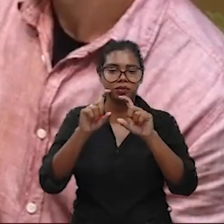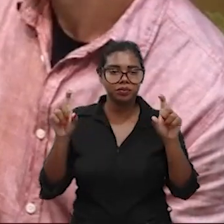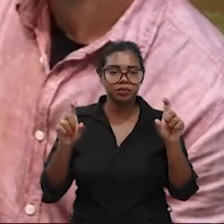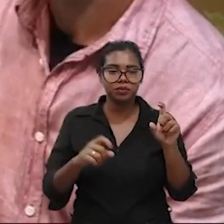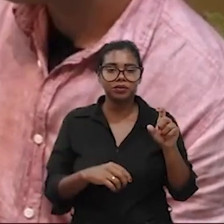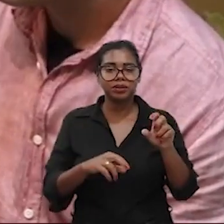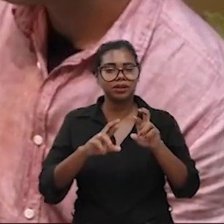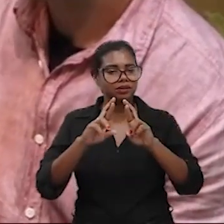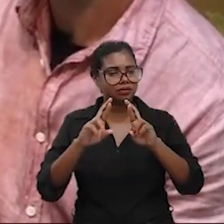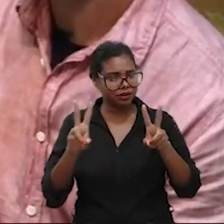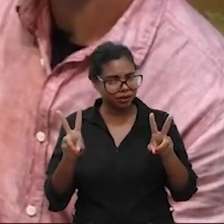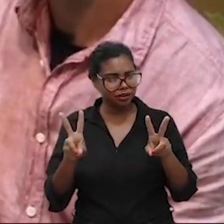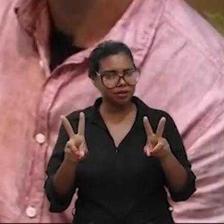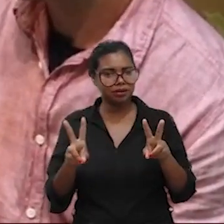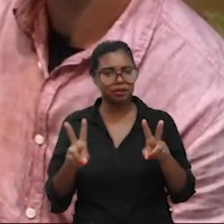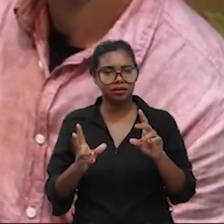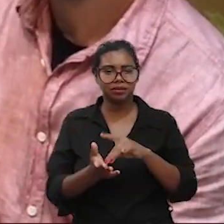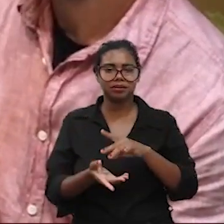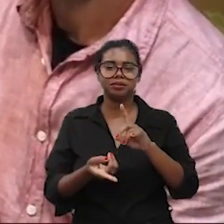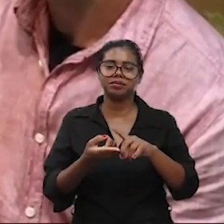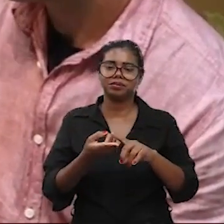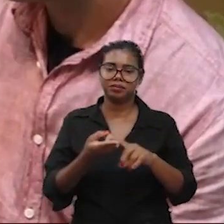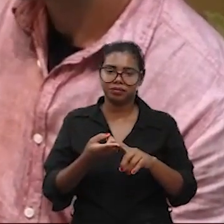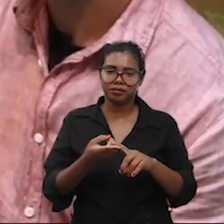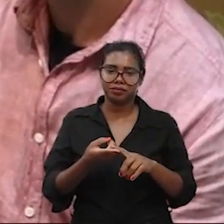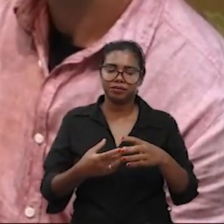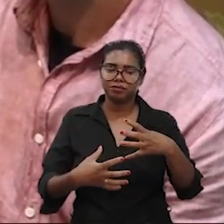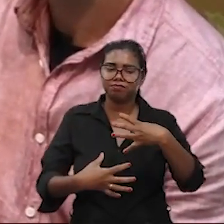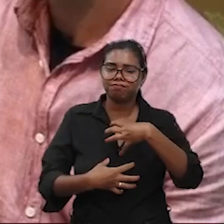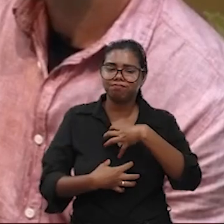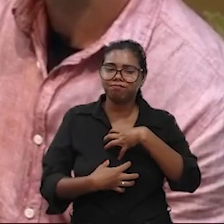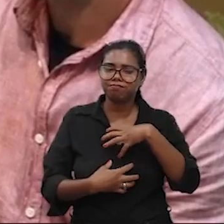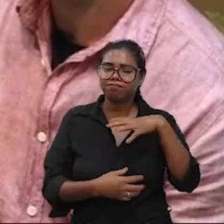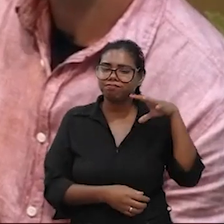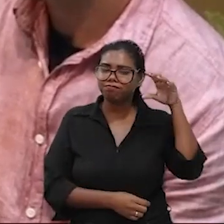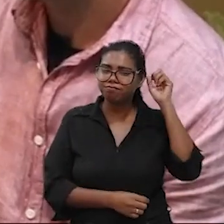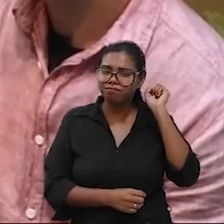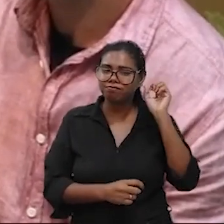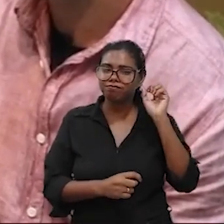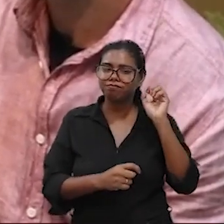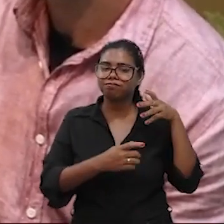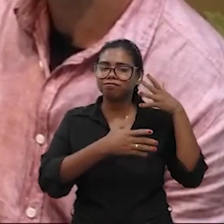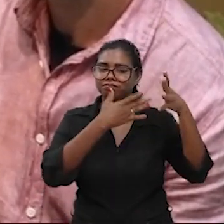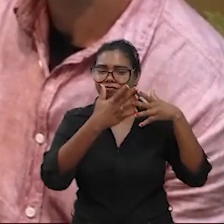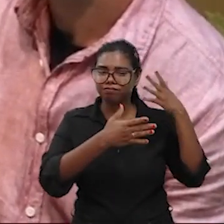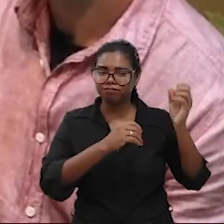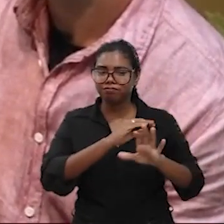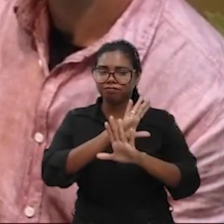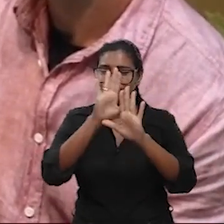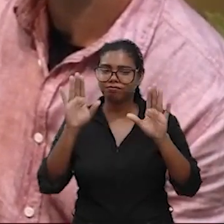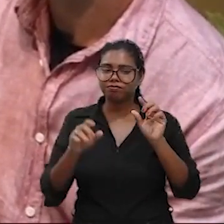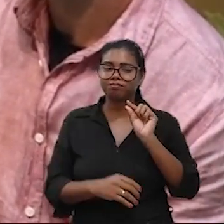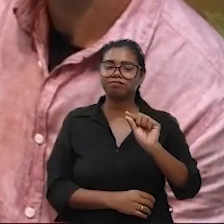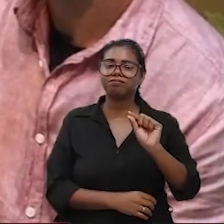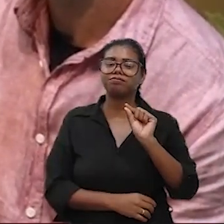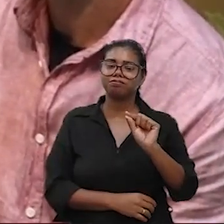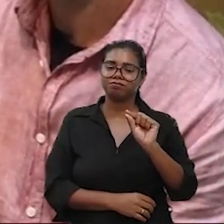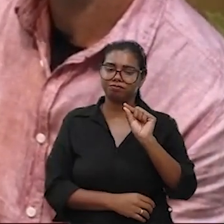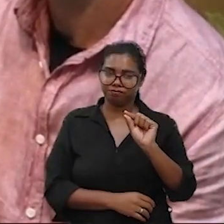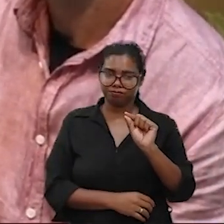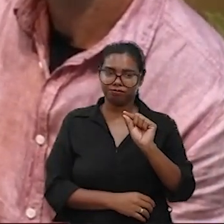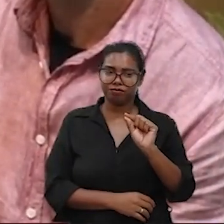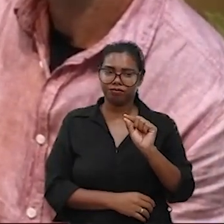outra versão a partir do que a gente escuta para trazer para o surdo o que é né, aquela